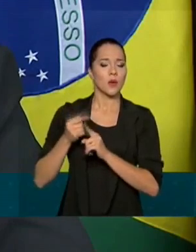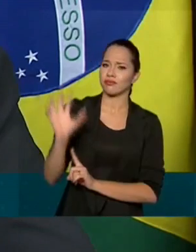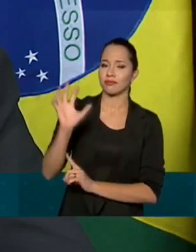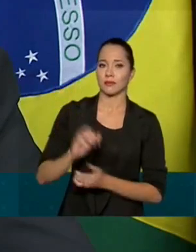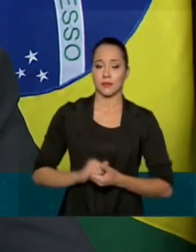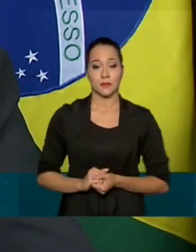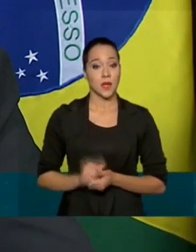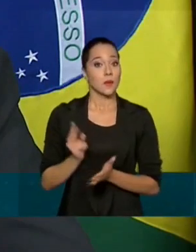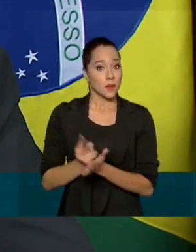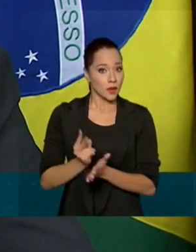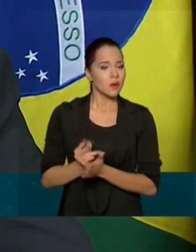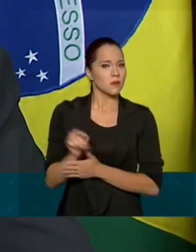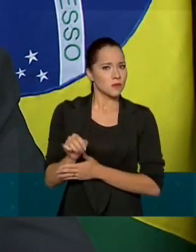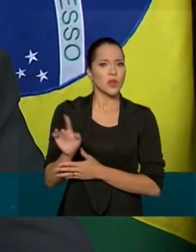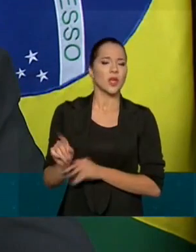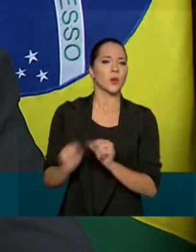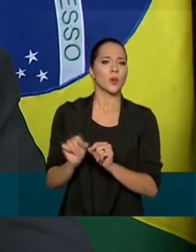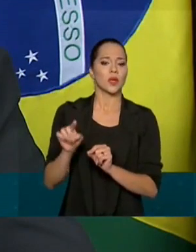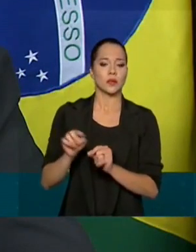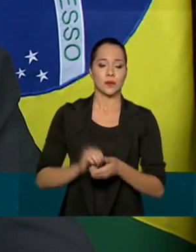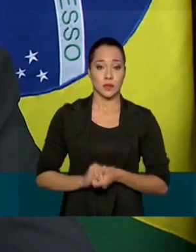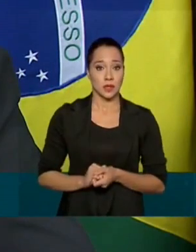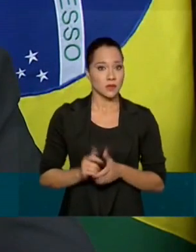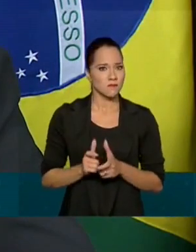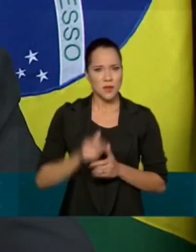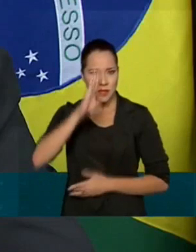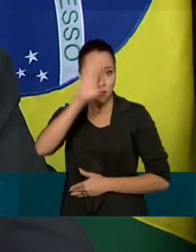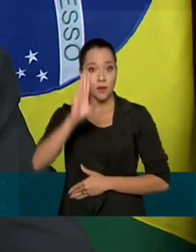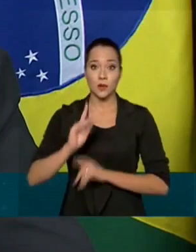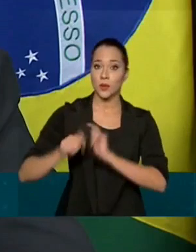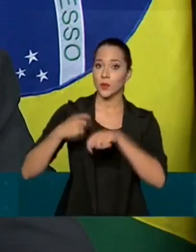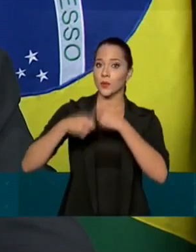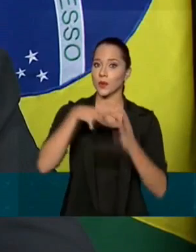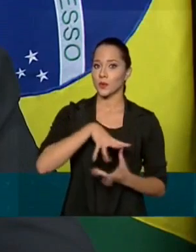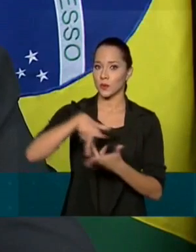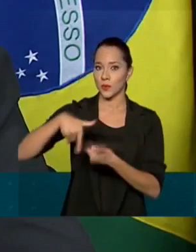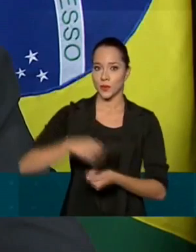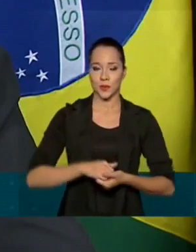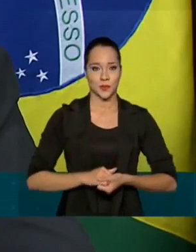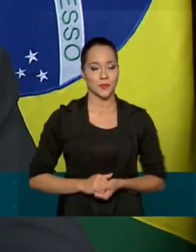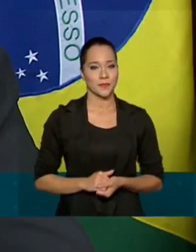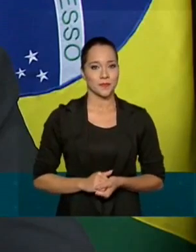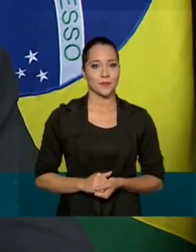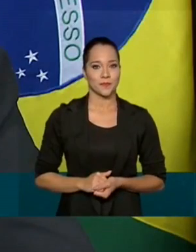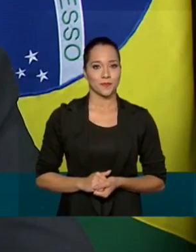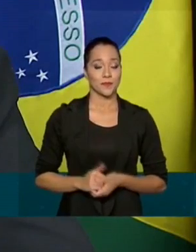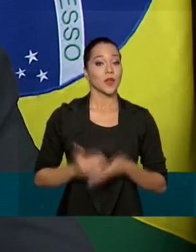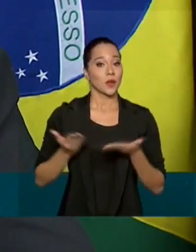o bolsonaro também prometeu combater o desmatamento e enfatizou a matriz energética brasileira não